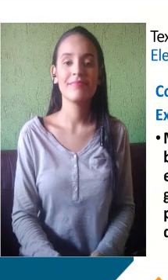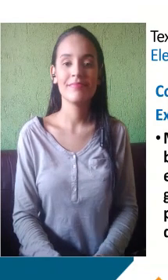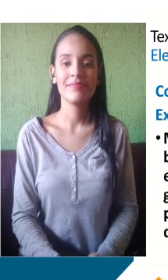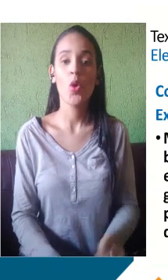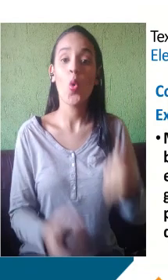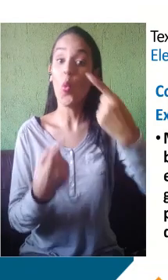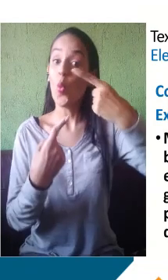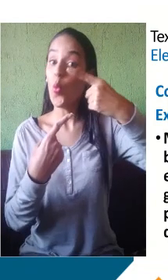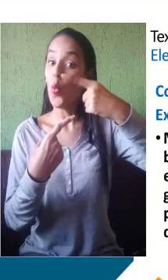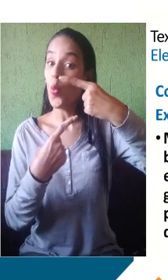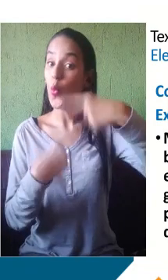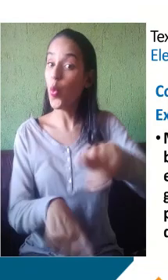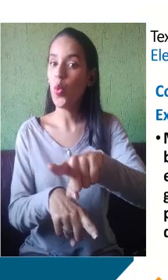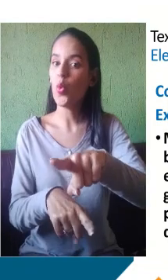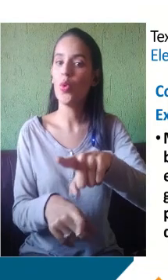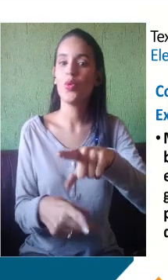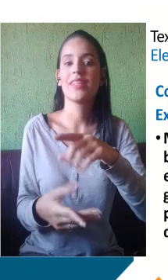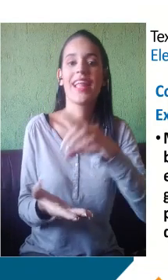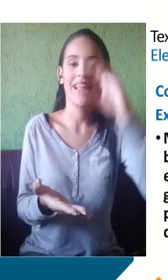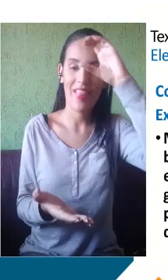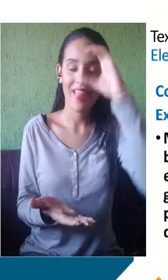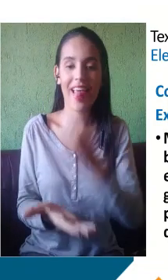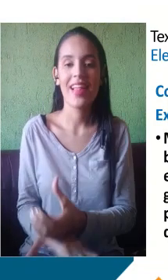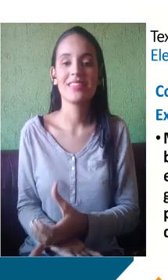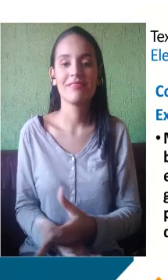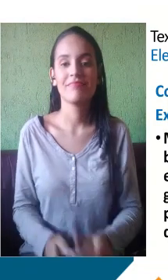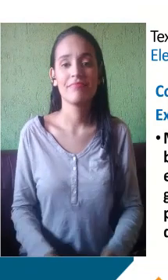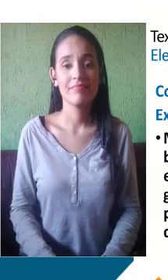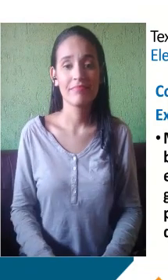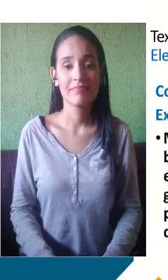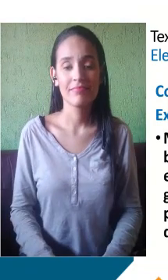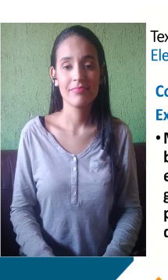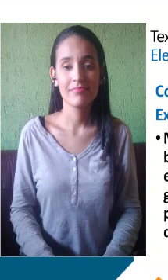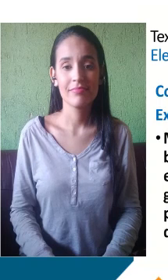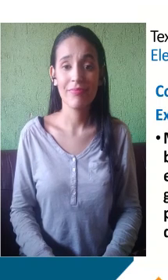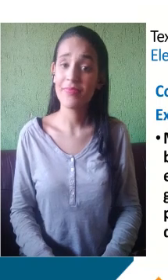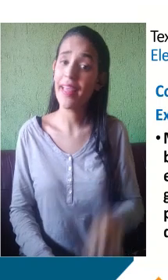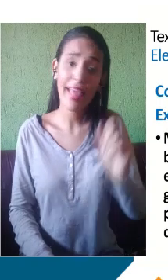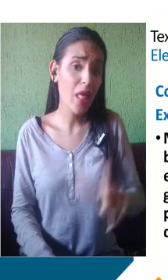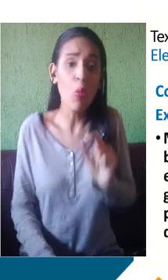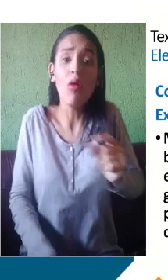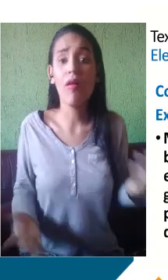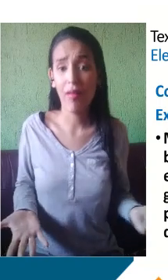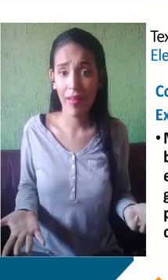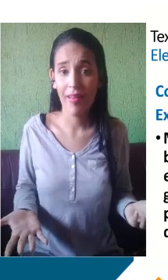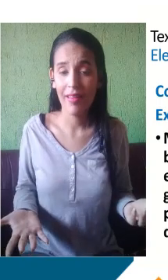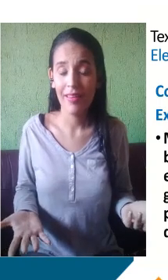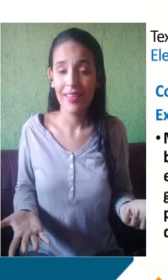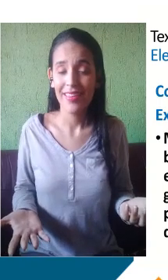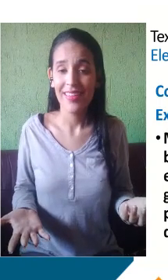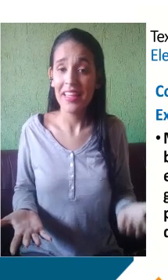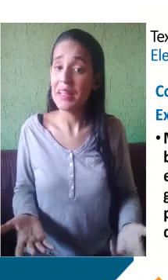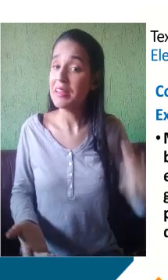terceiro elemento adicional a gente chama de contratese. O que seria a contratese? Ela seria a tese contrária,